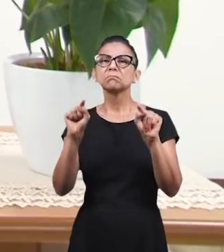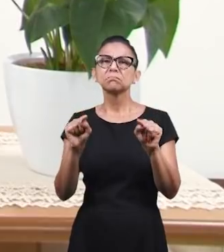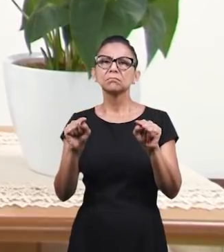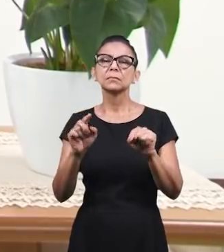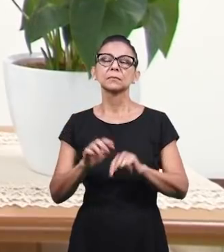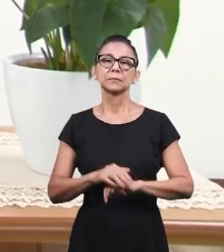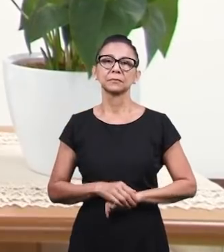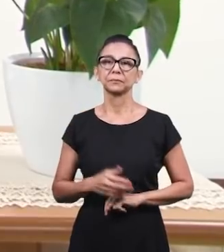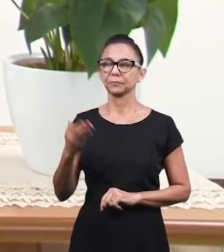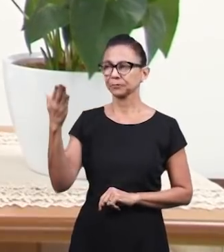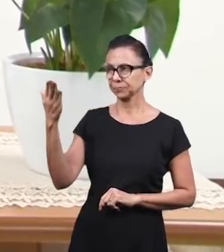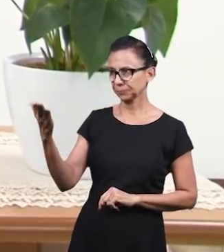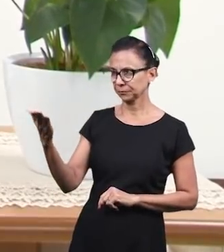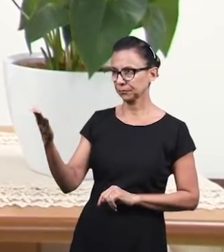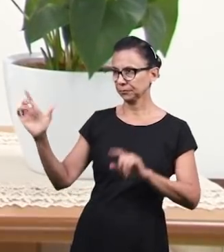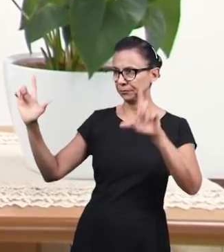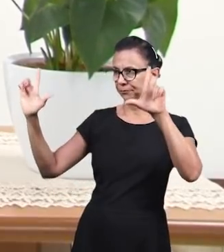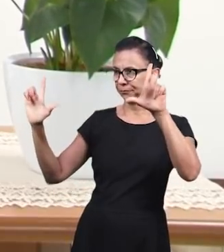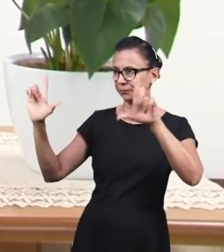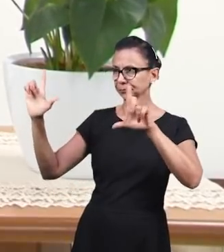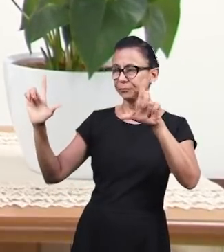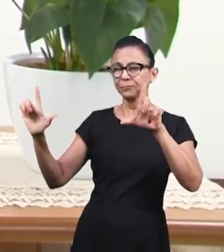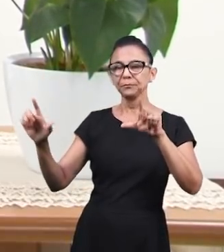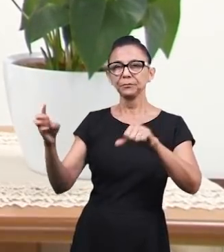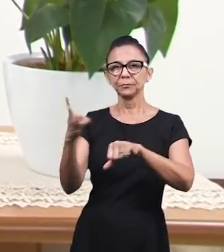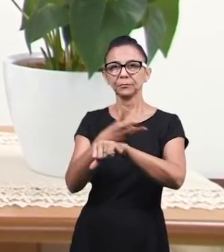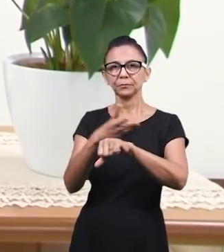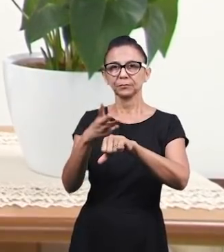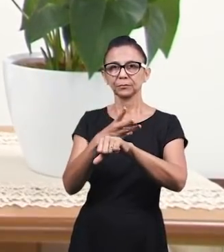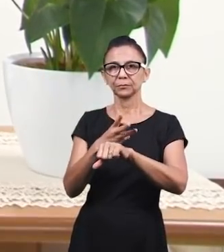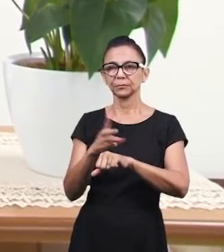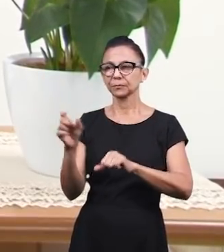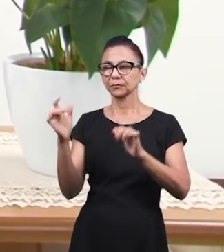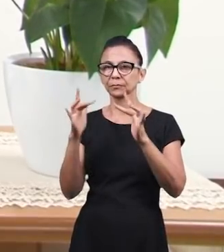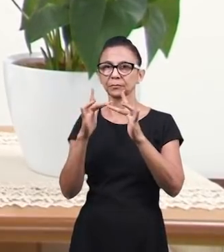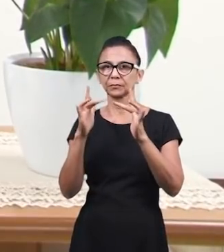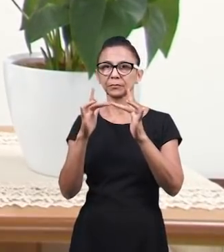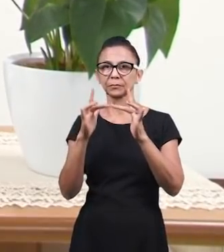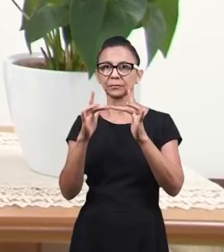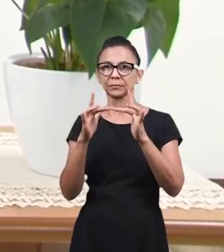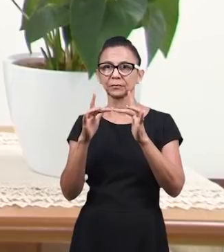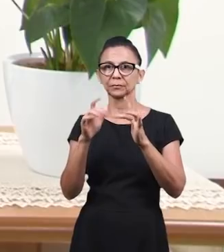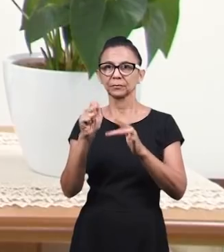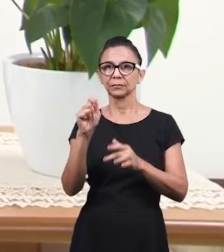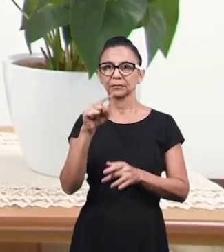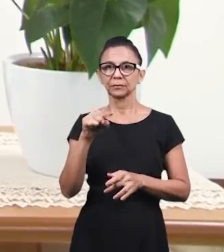Então, colocamos agora aqui na tela para você. Envie o seu vídeo para